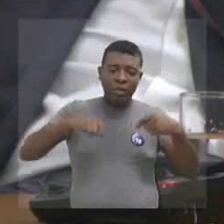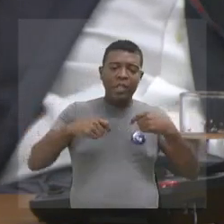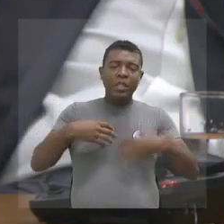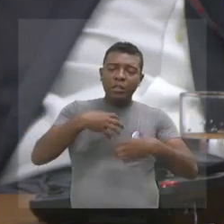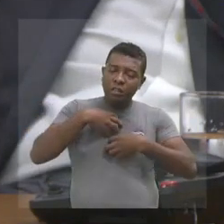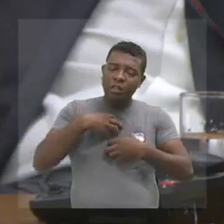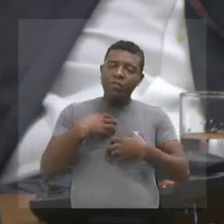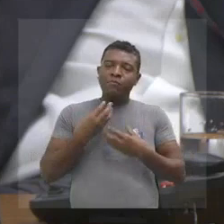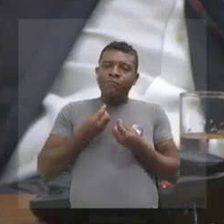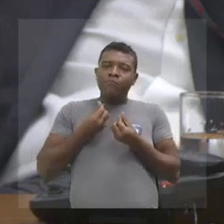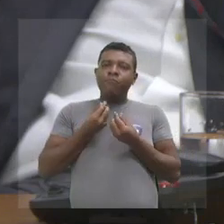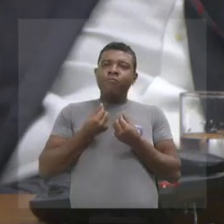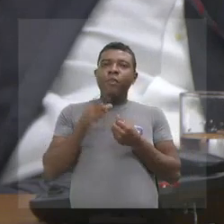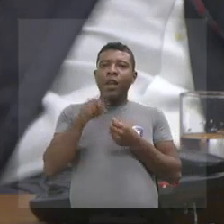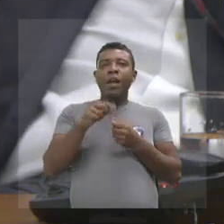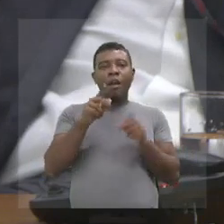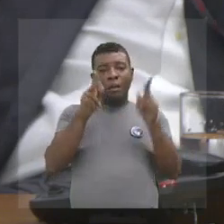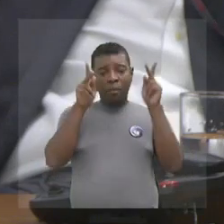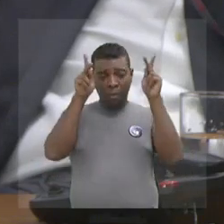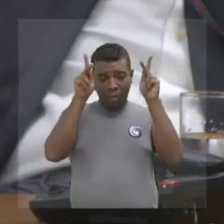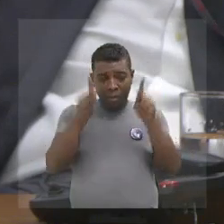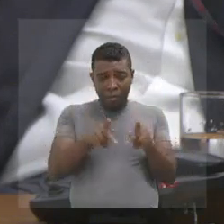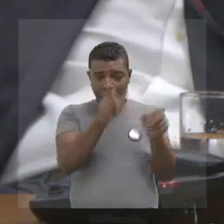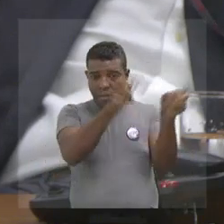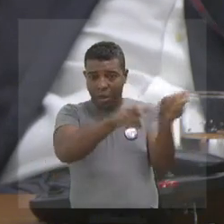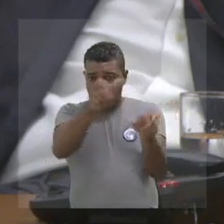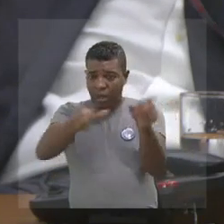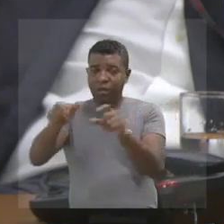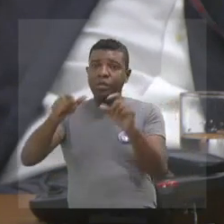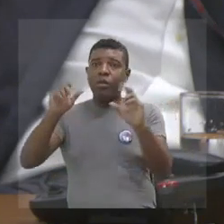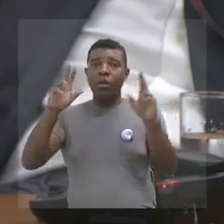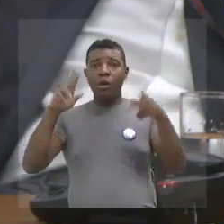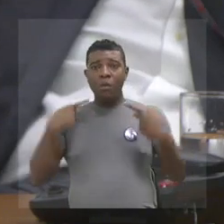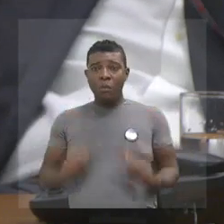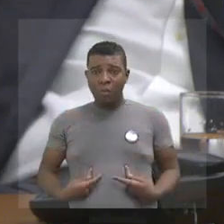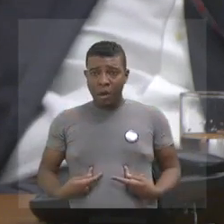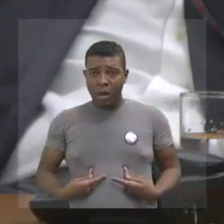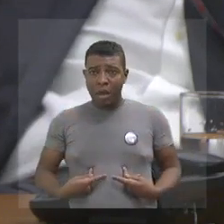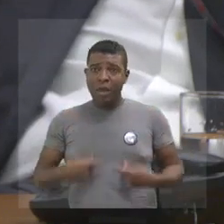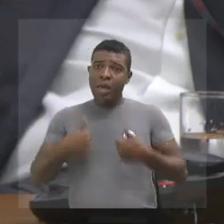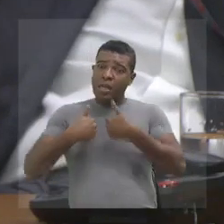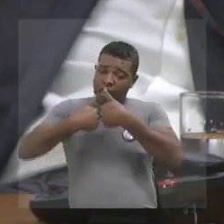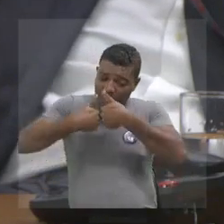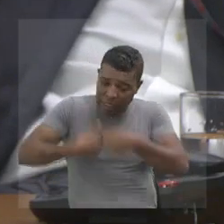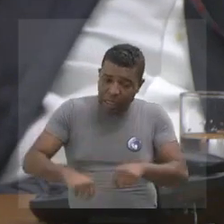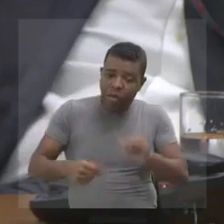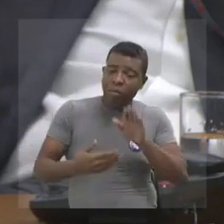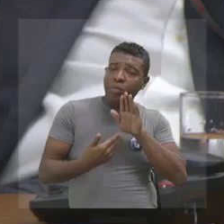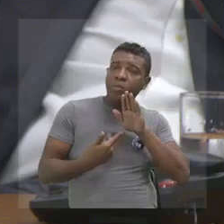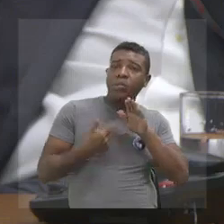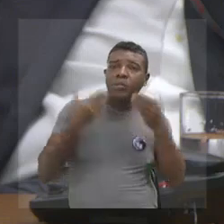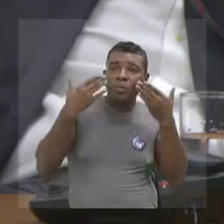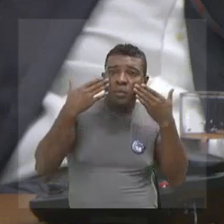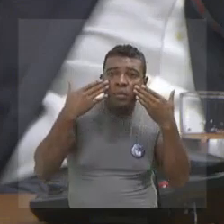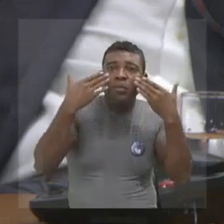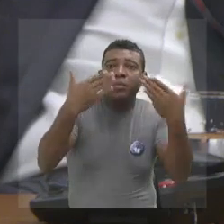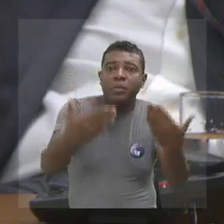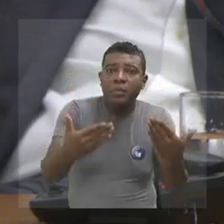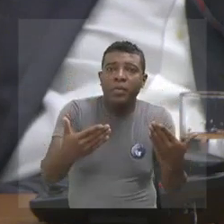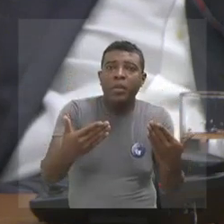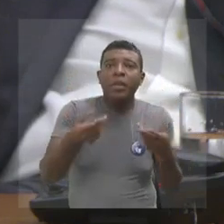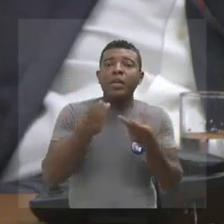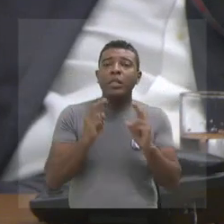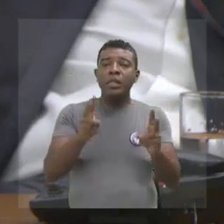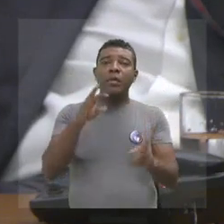que são pessoas humanas que estão ali colocando realmente é e sempre com